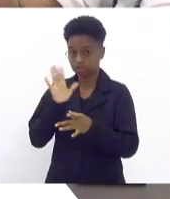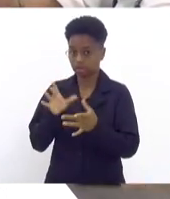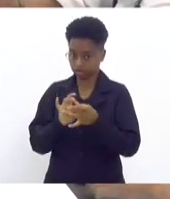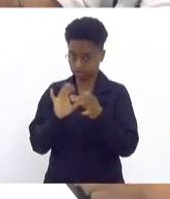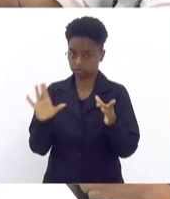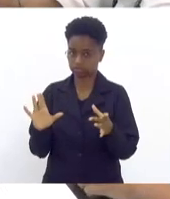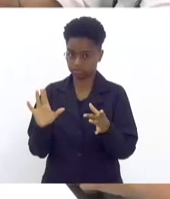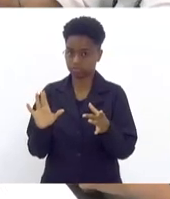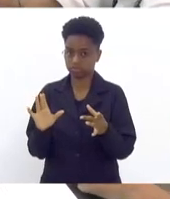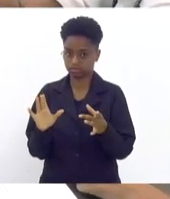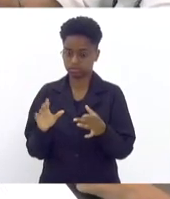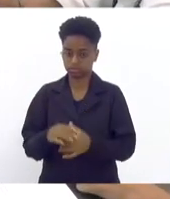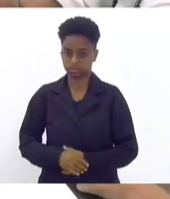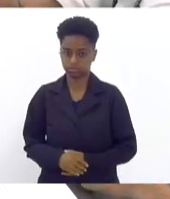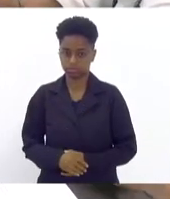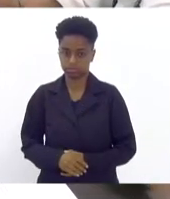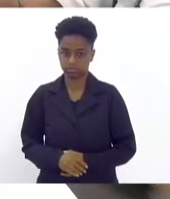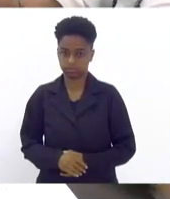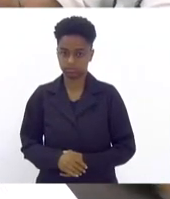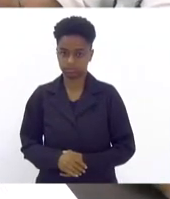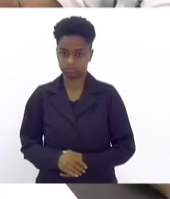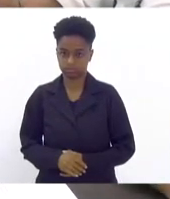autorizativo.